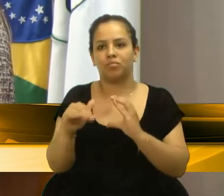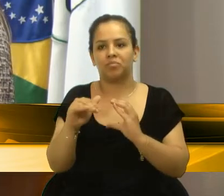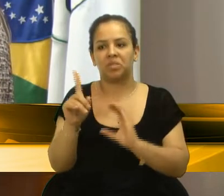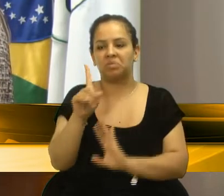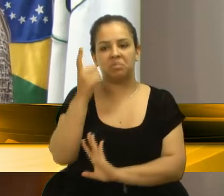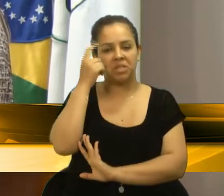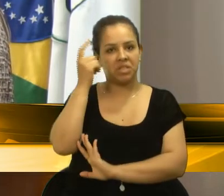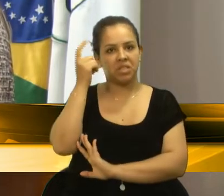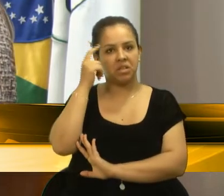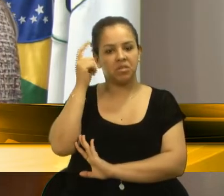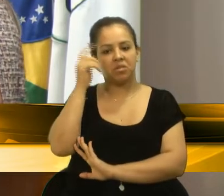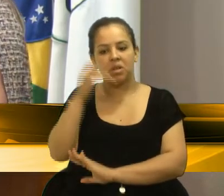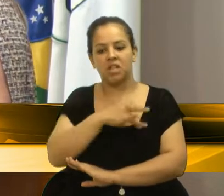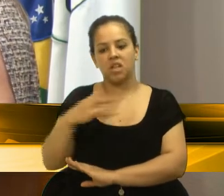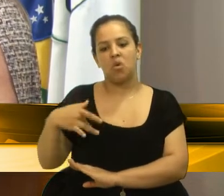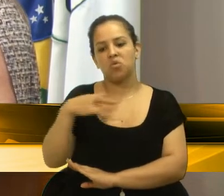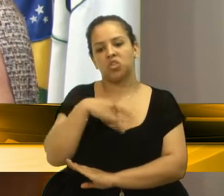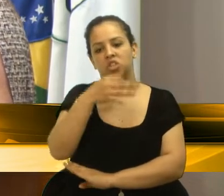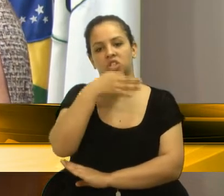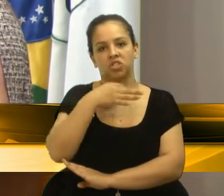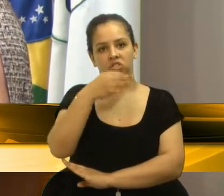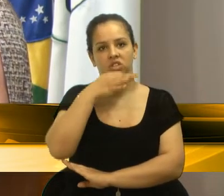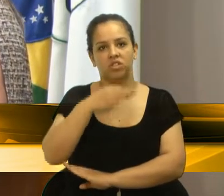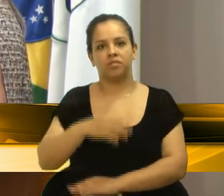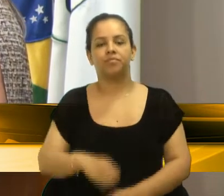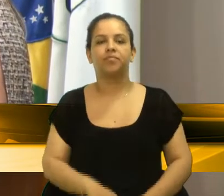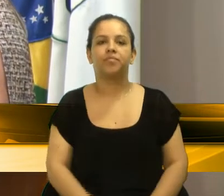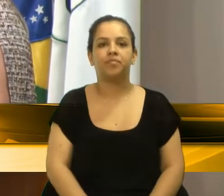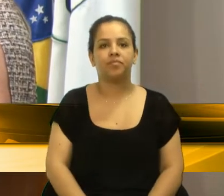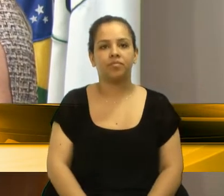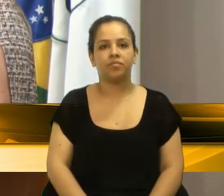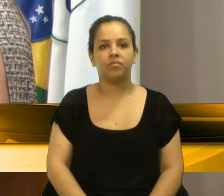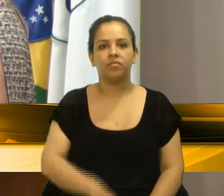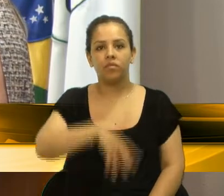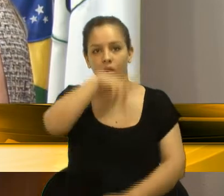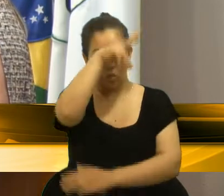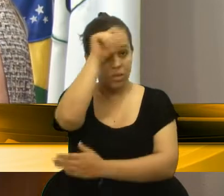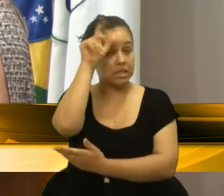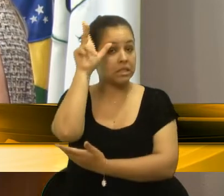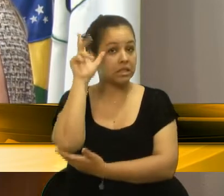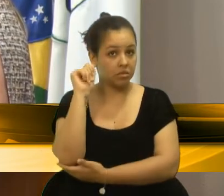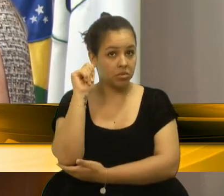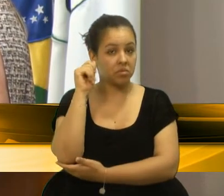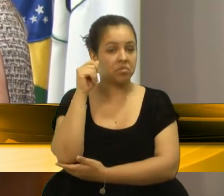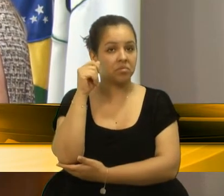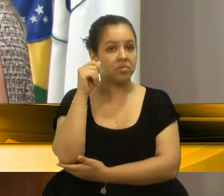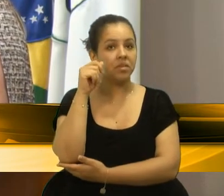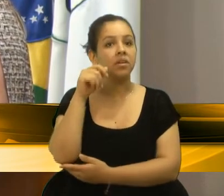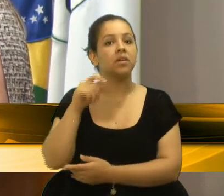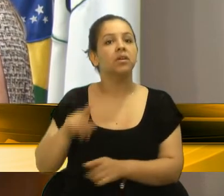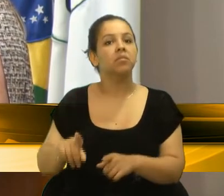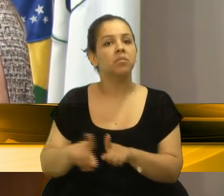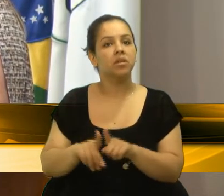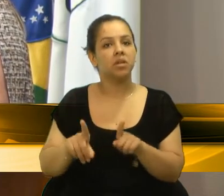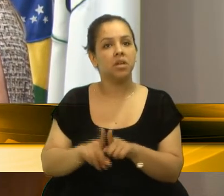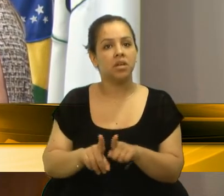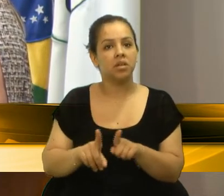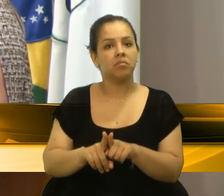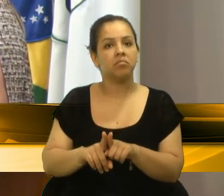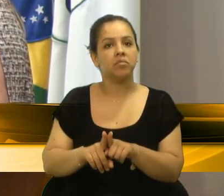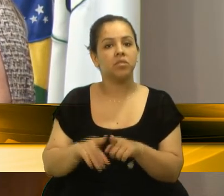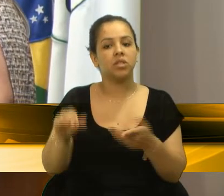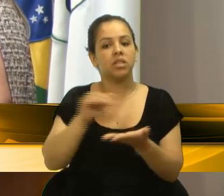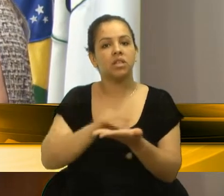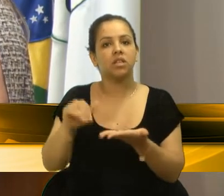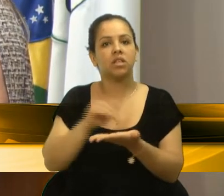saúde de Caxias do Sul. O município, por sua vez, através do secretário municipal de saúde...